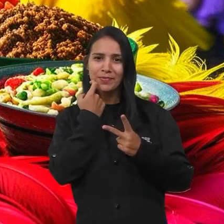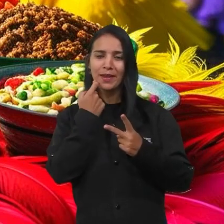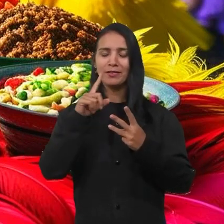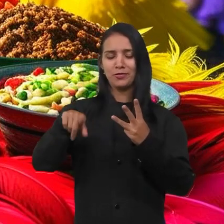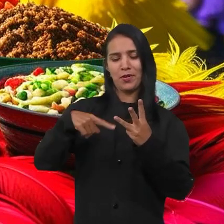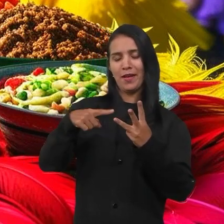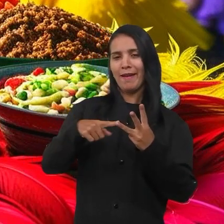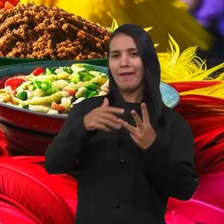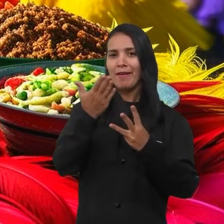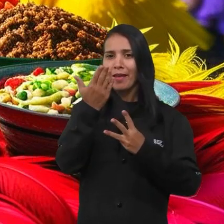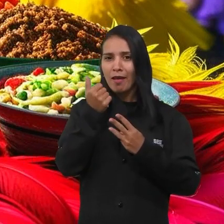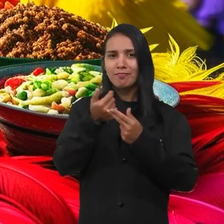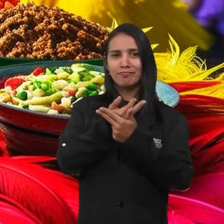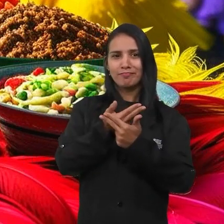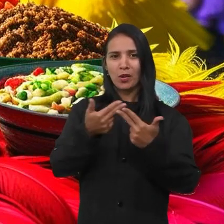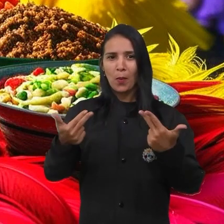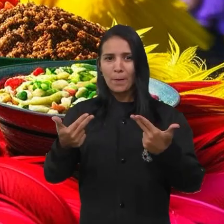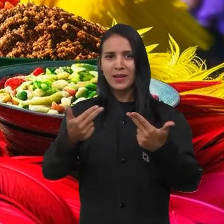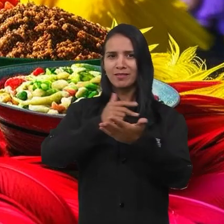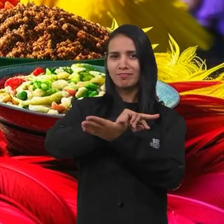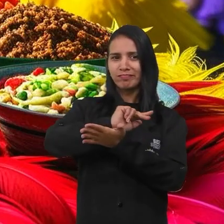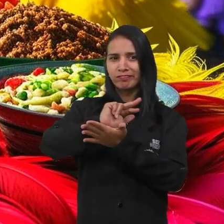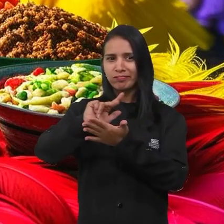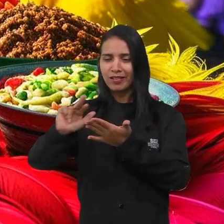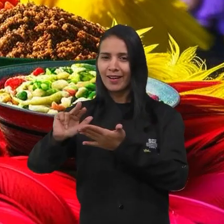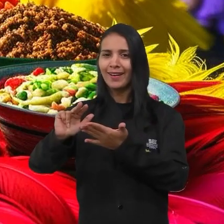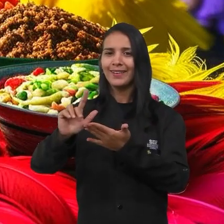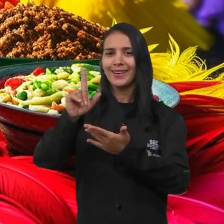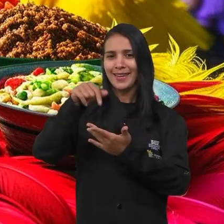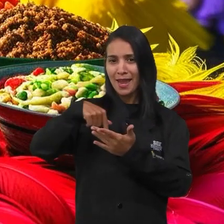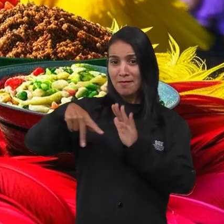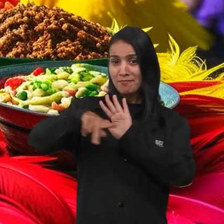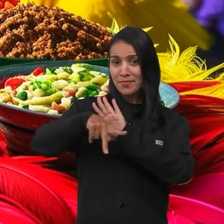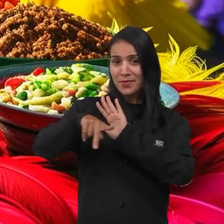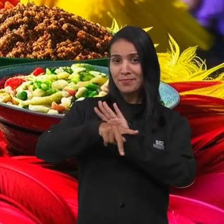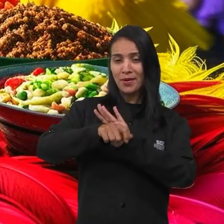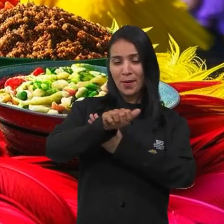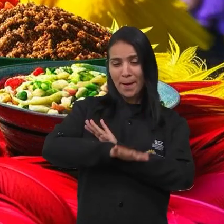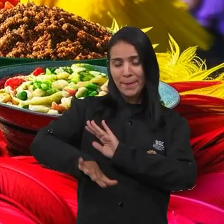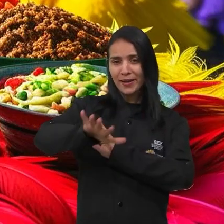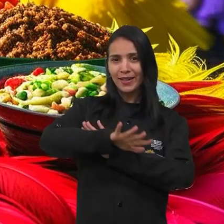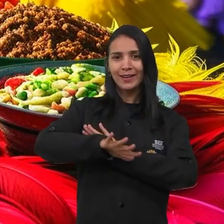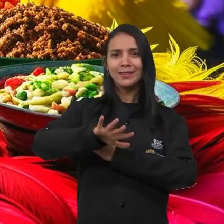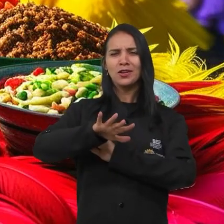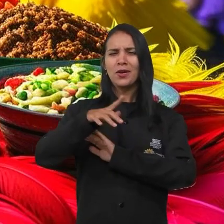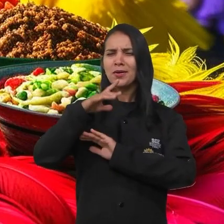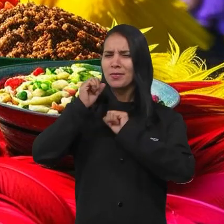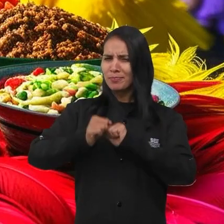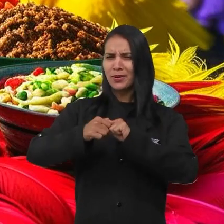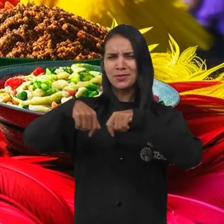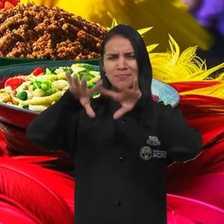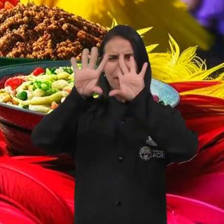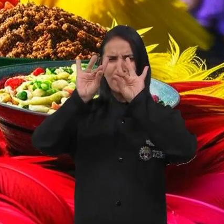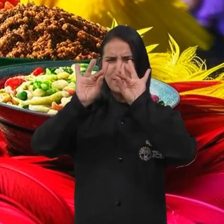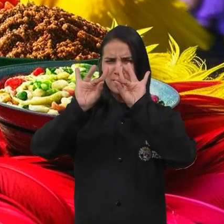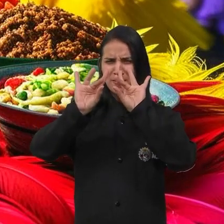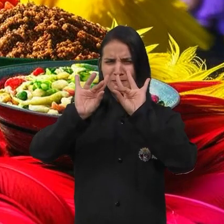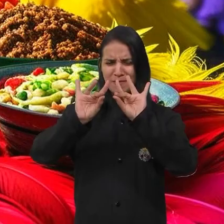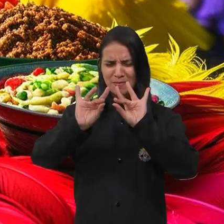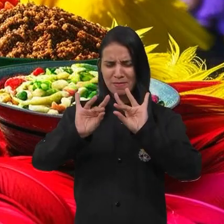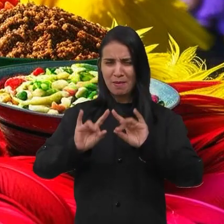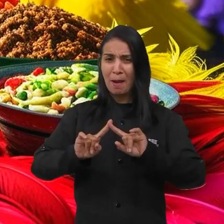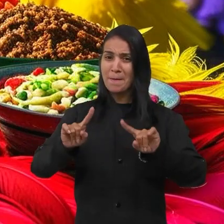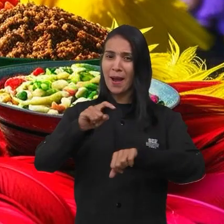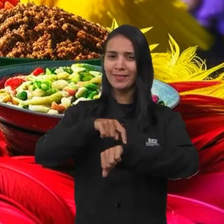a gente tem vários tipos de comidas que eu poderia falar aqui, muitas delas, mas o nosso tempo é muito